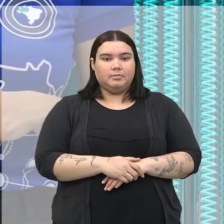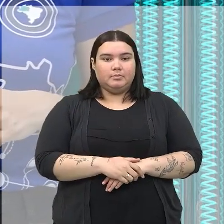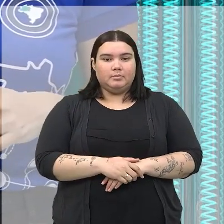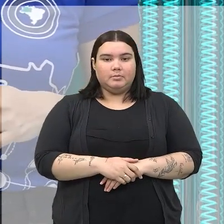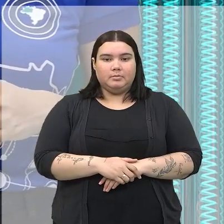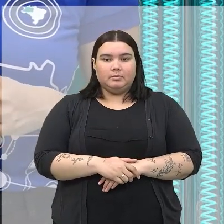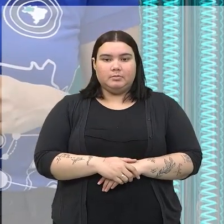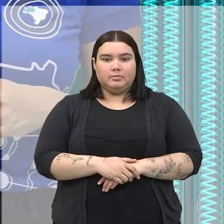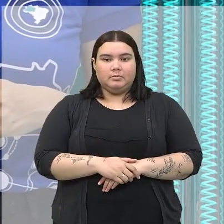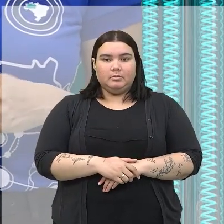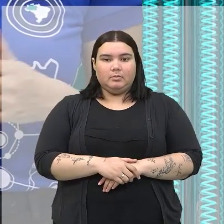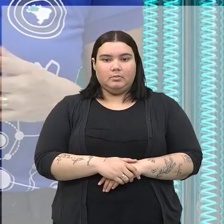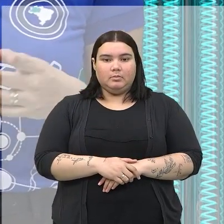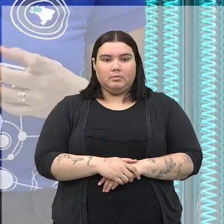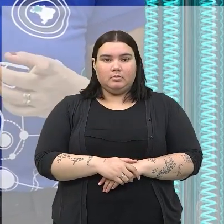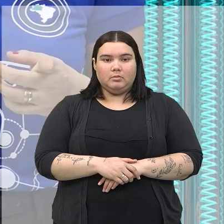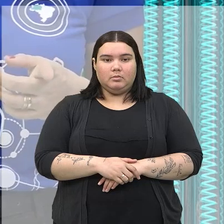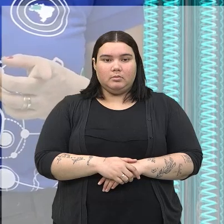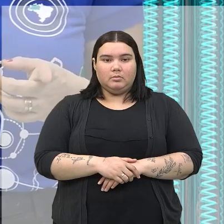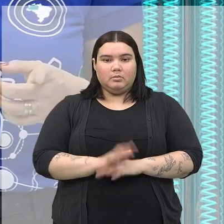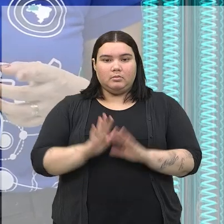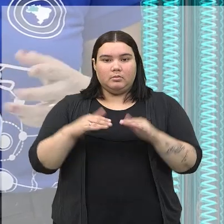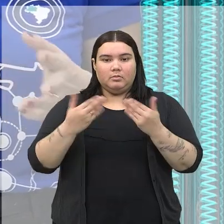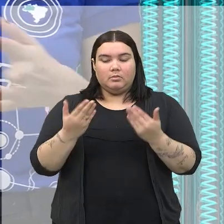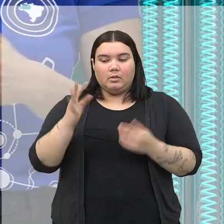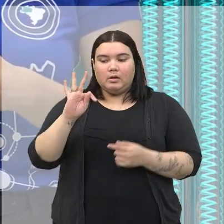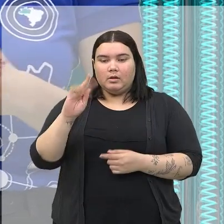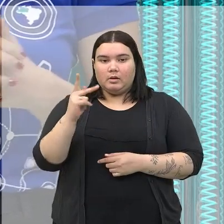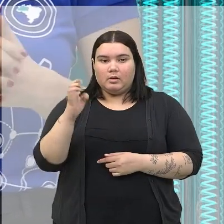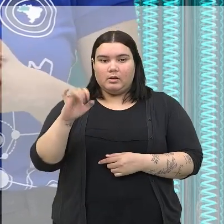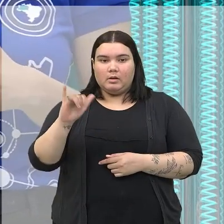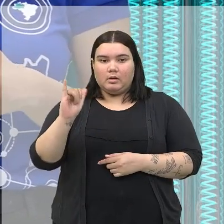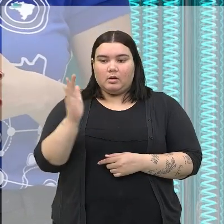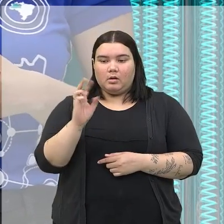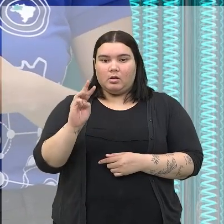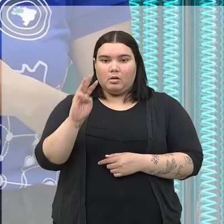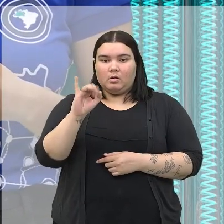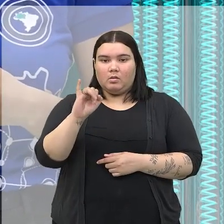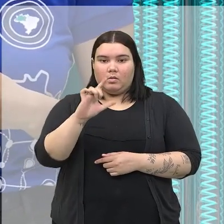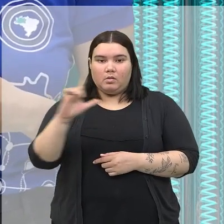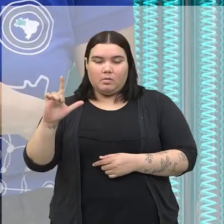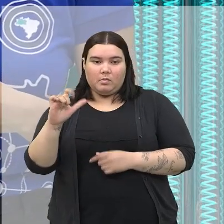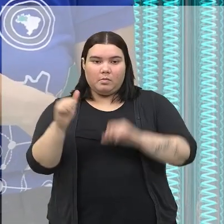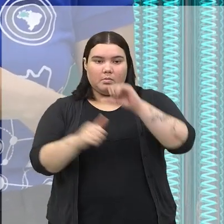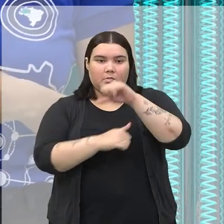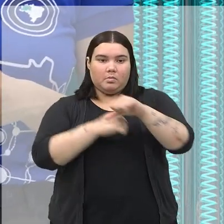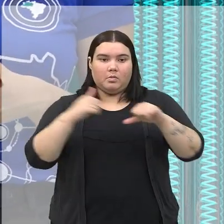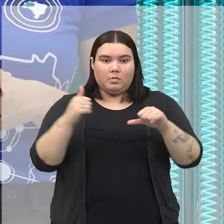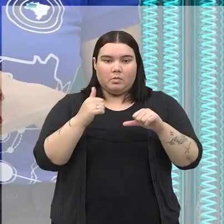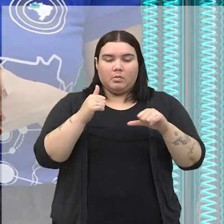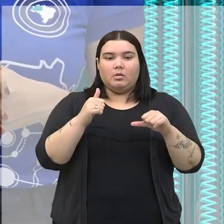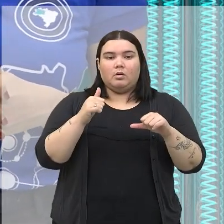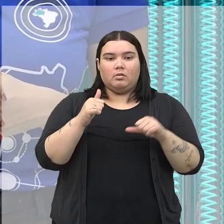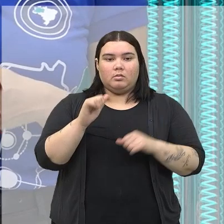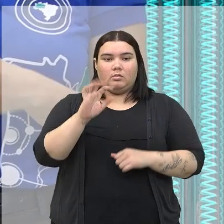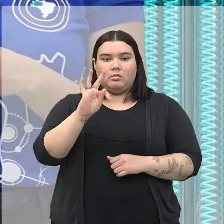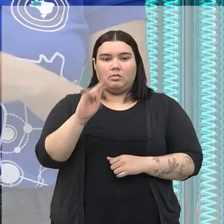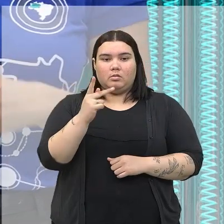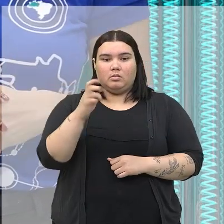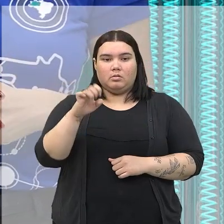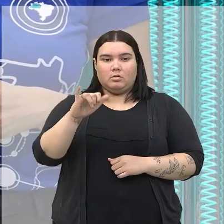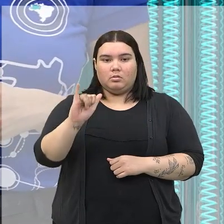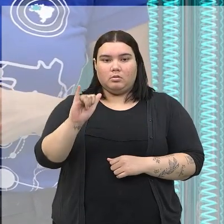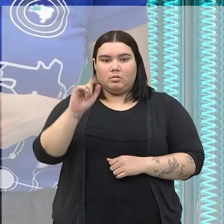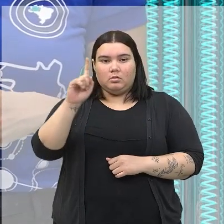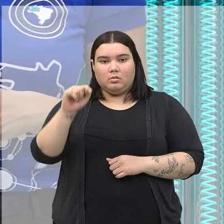new house next month. Ao invés de ser they will, a forma contraída aí embaixo, né? They'll